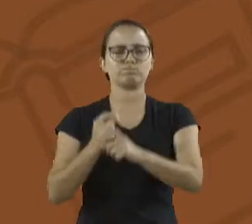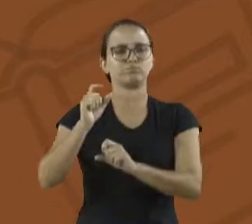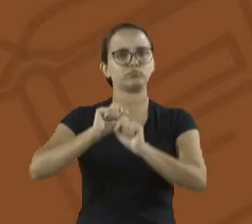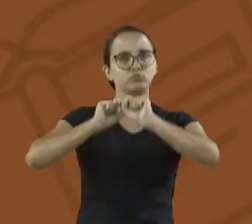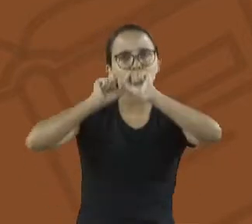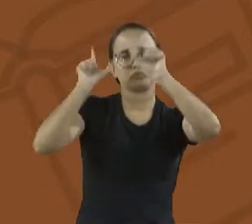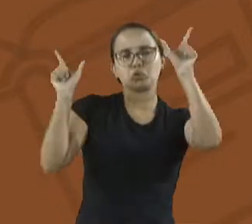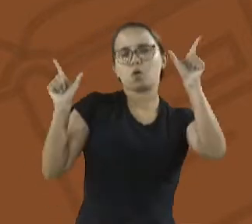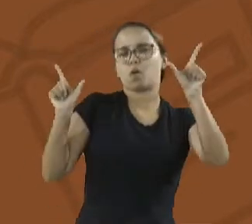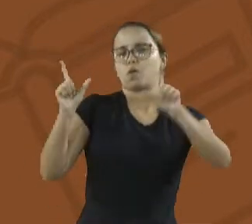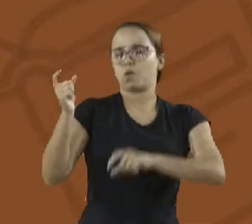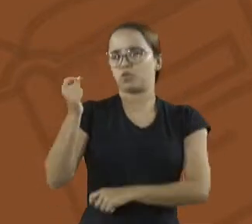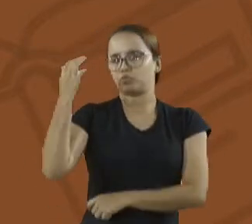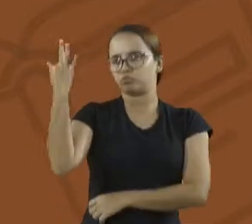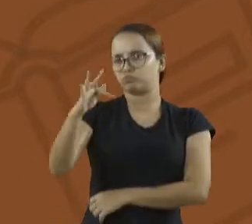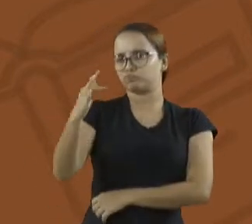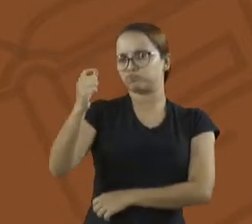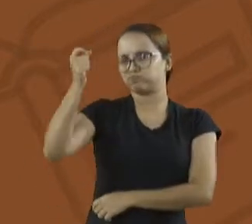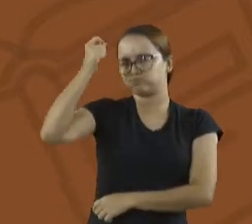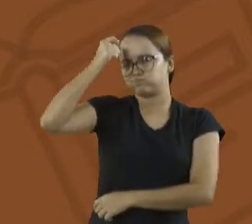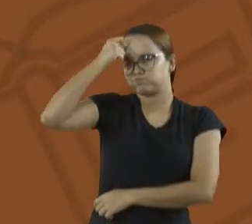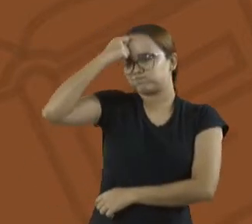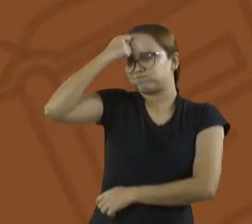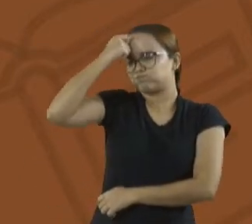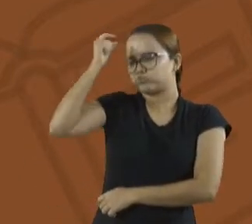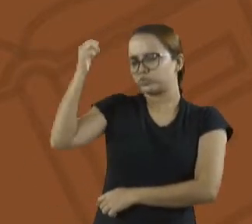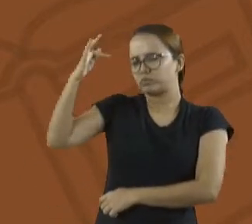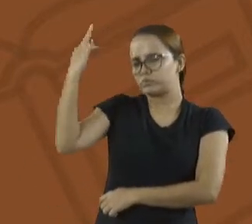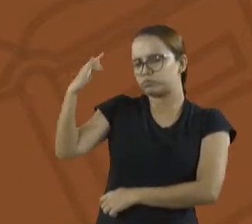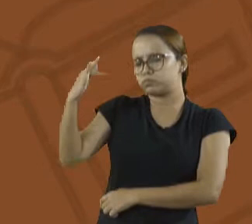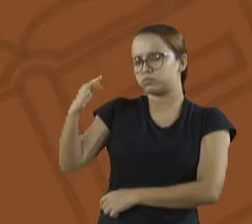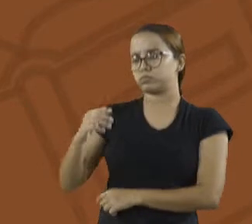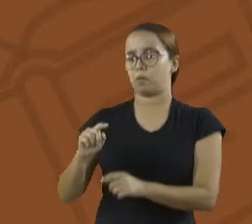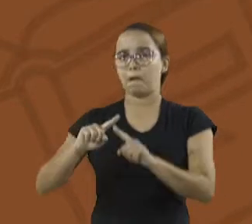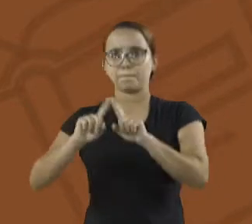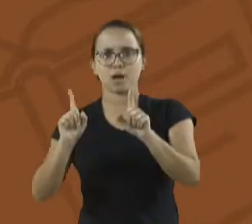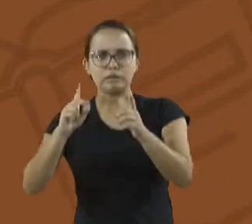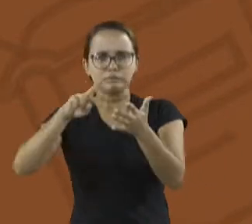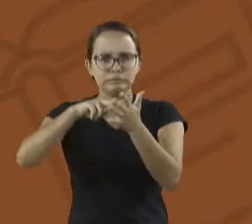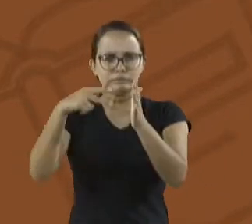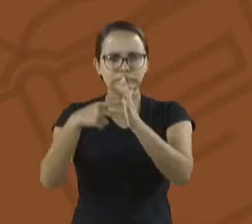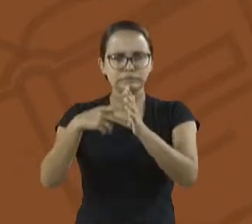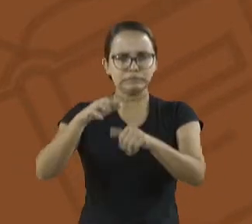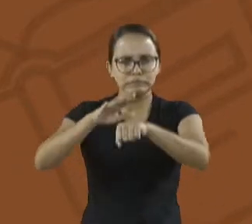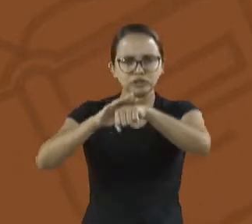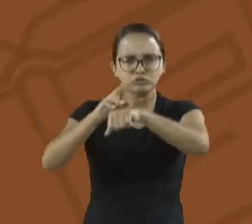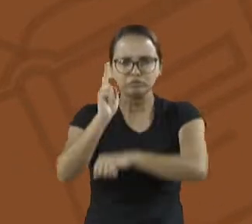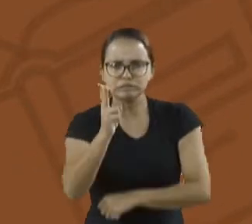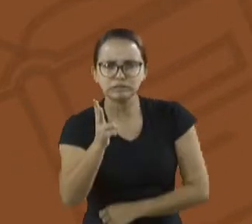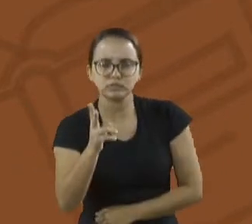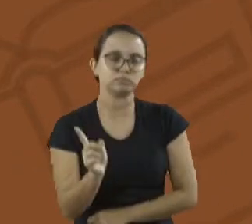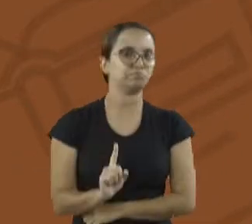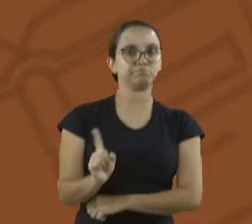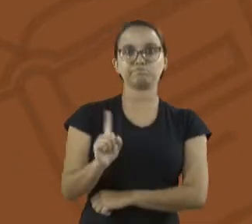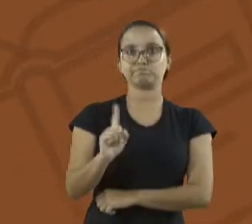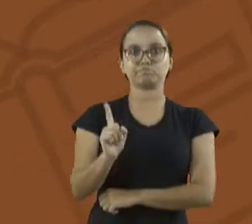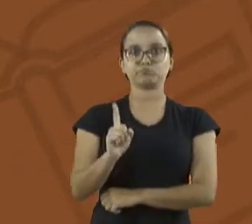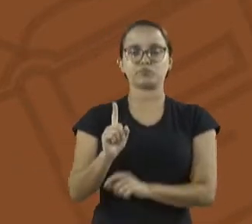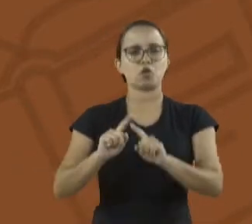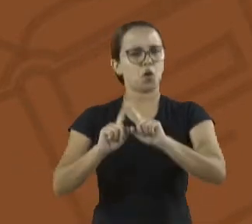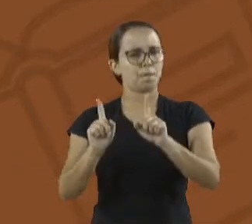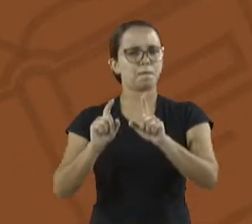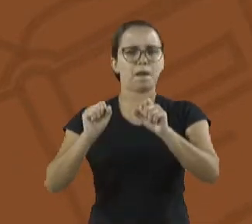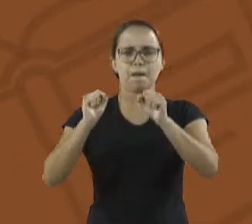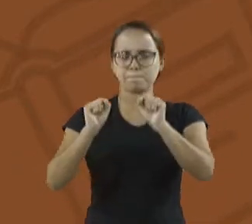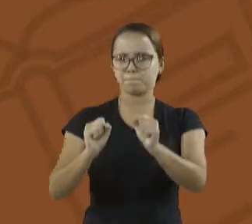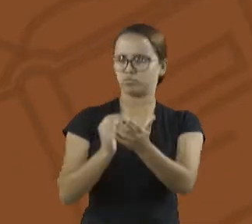na lombar, no pé, mas não quer dizer que aquilo é uma doença. Pode ser um indício, A saúde não é